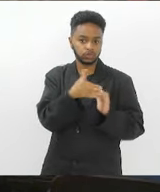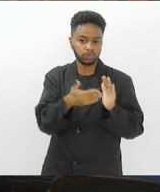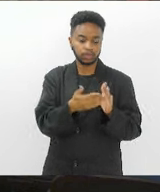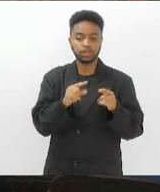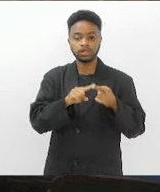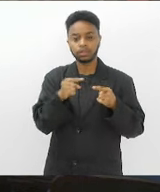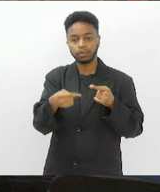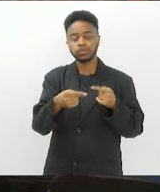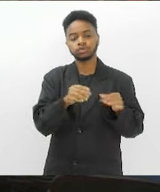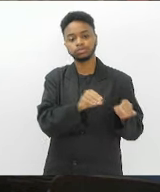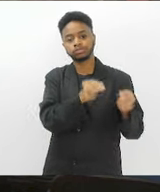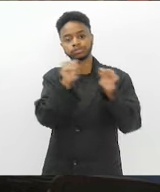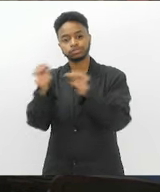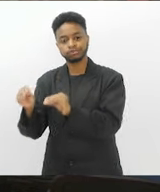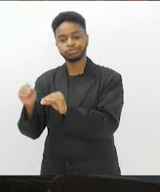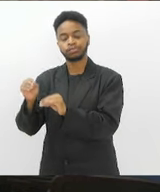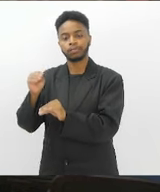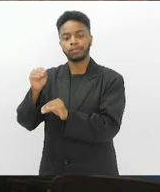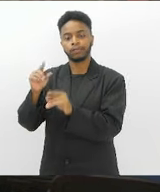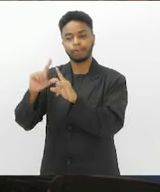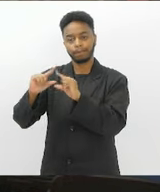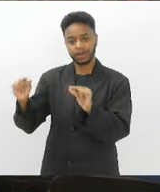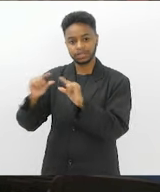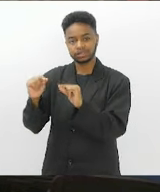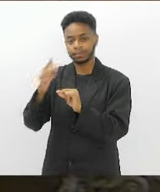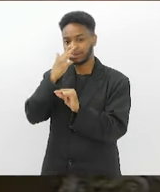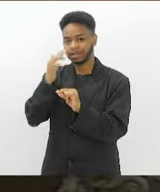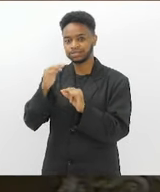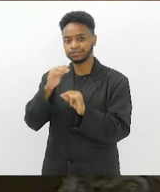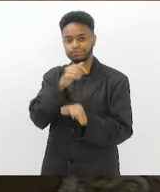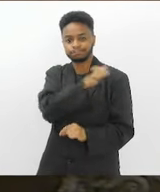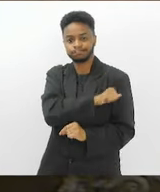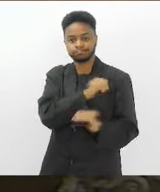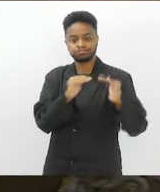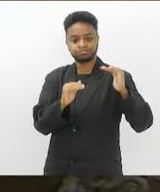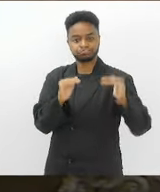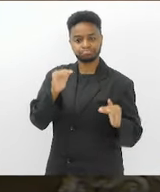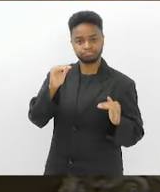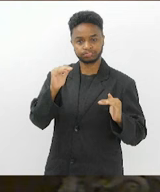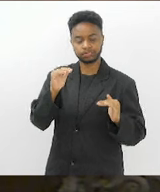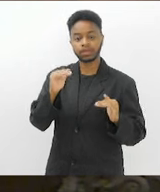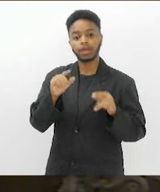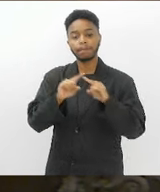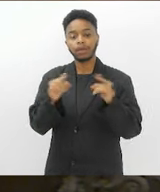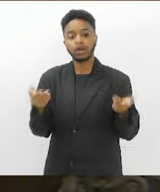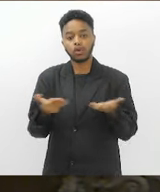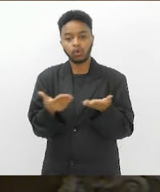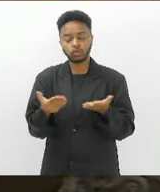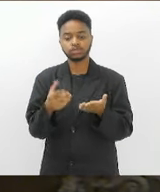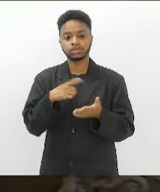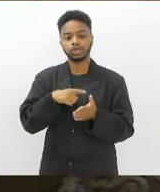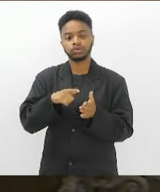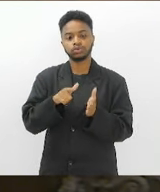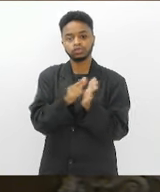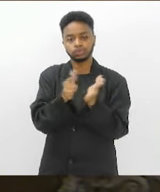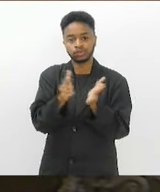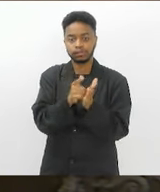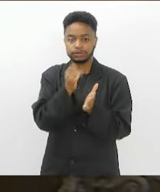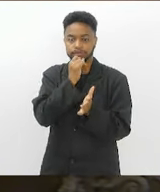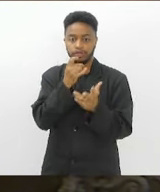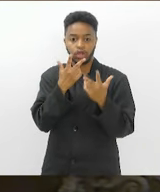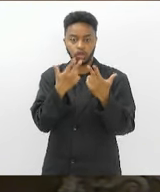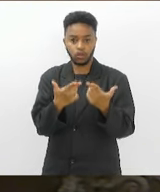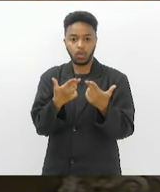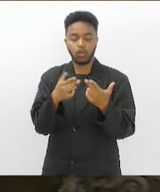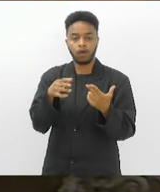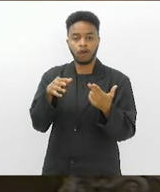com que a pauta carioca fosse colocada em segundo plano. Hoje, um jornal como a Folha de São Paulo defende do Rio a